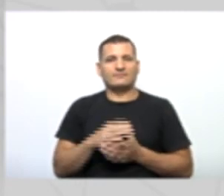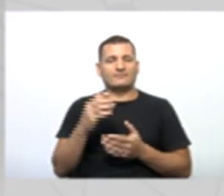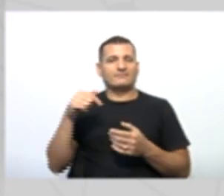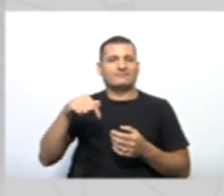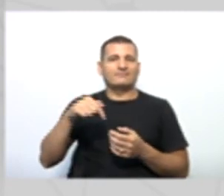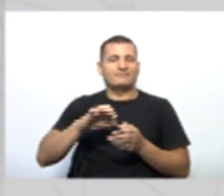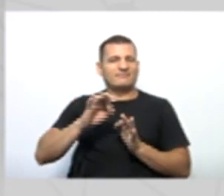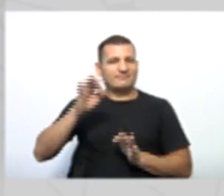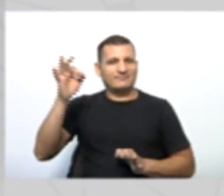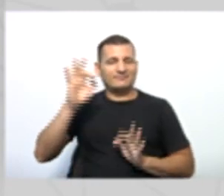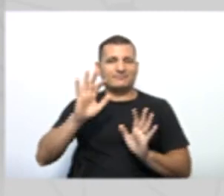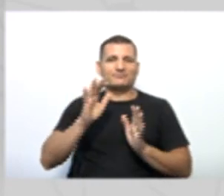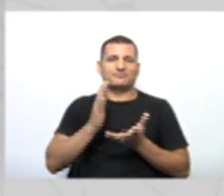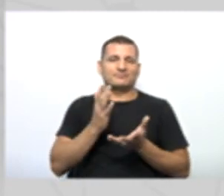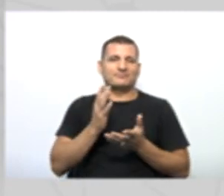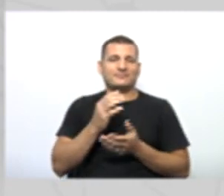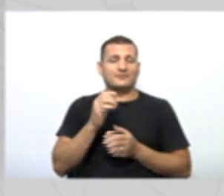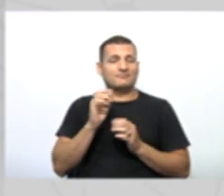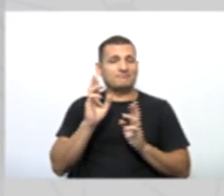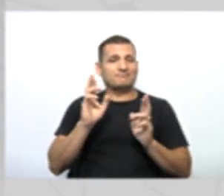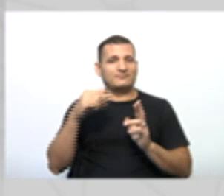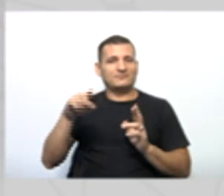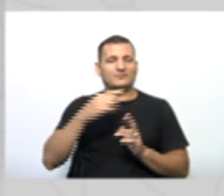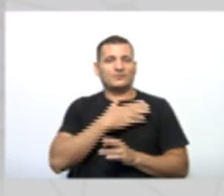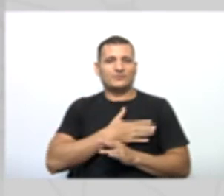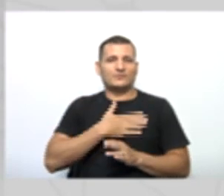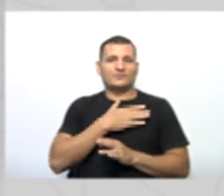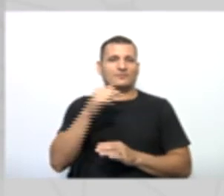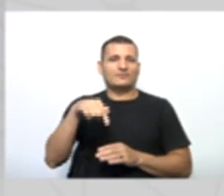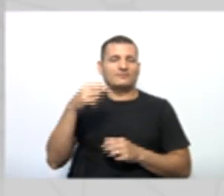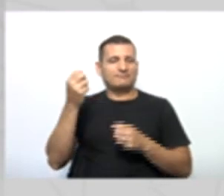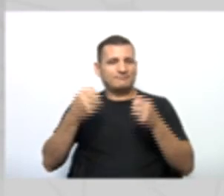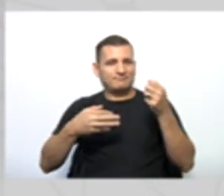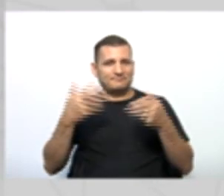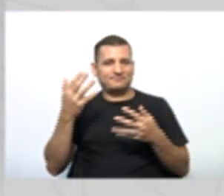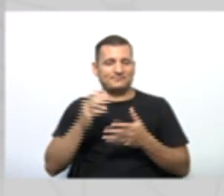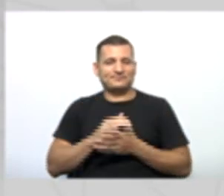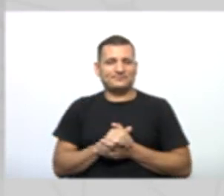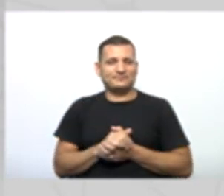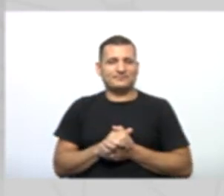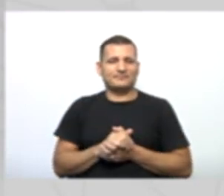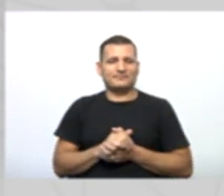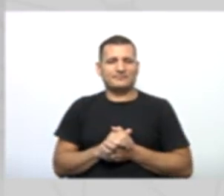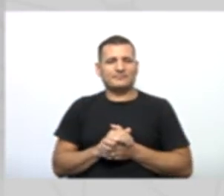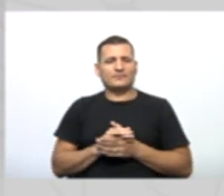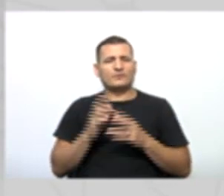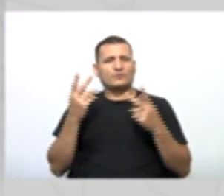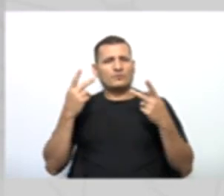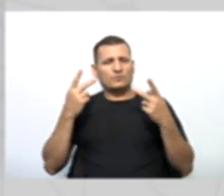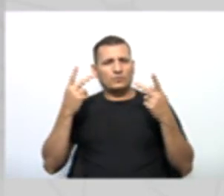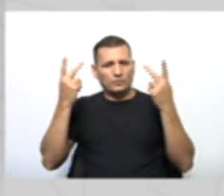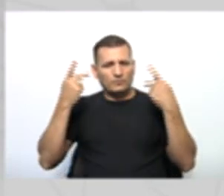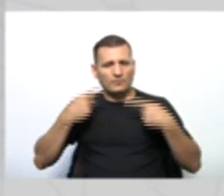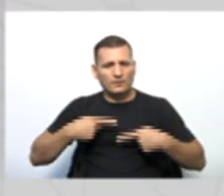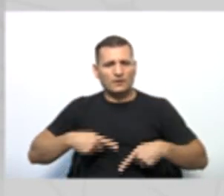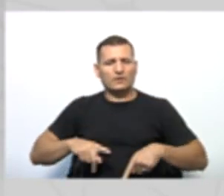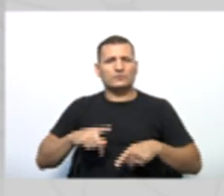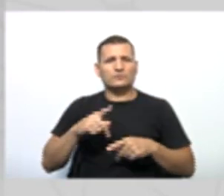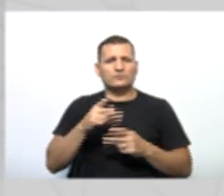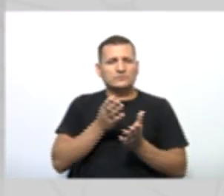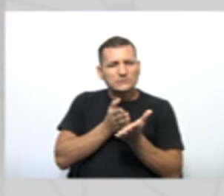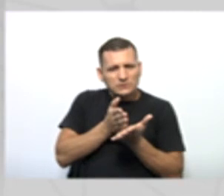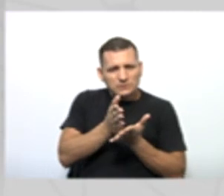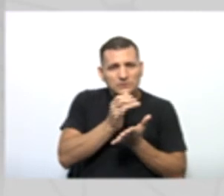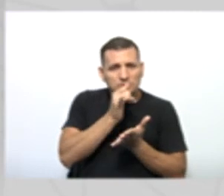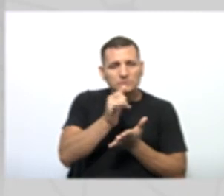vocês também aí. Espero que vocês estejam gostando aqui das nossas correções, tá bom? O homem age retamente quando conhece o bem